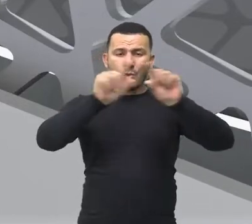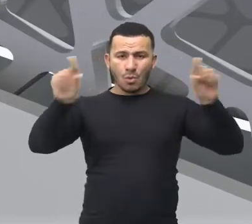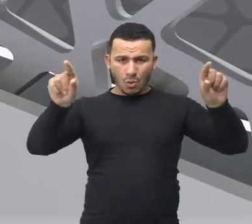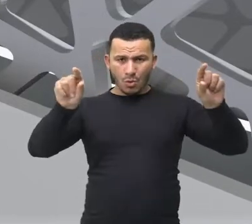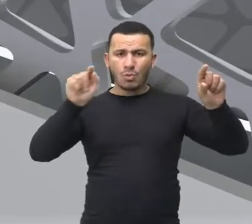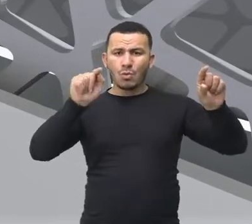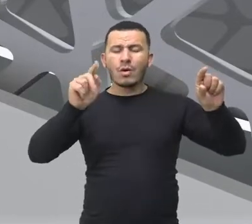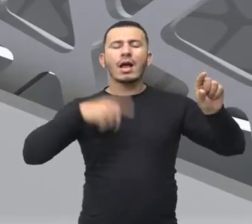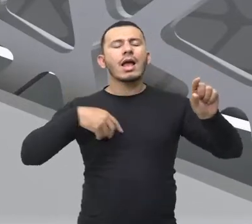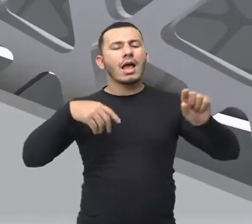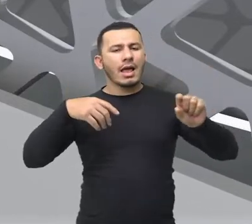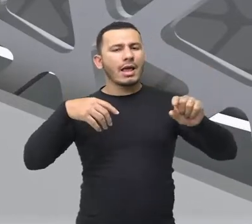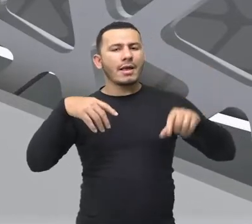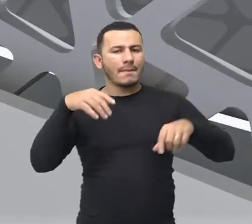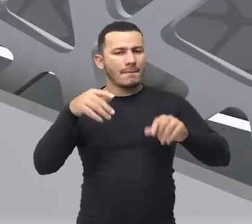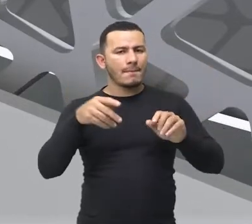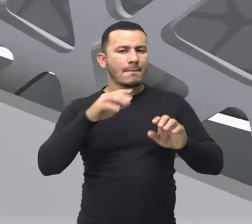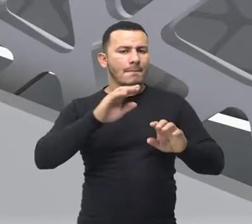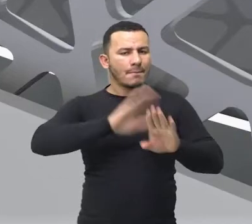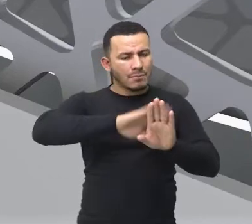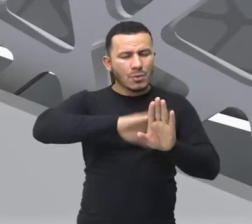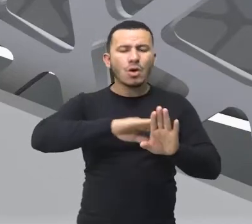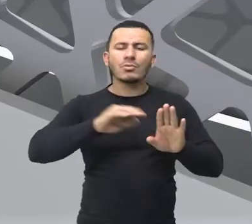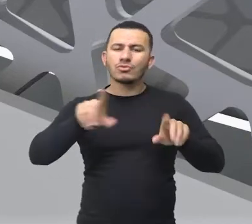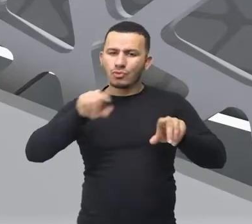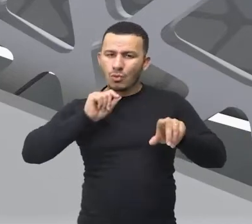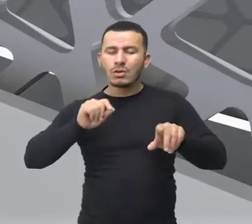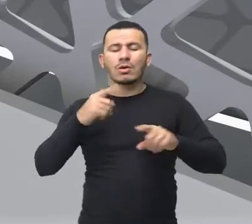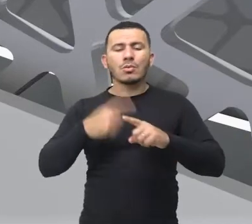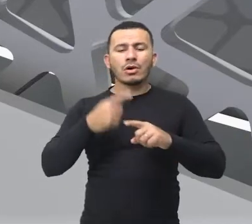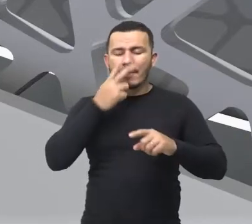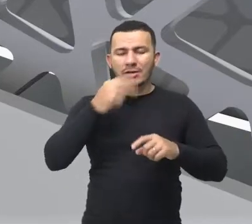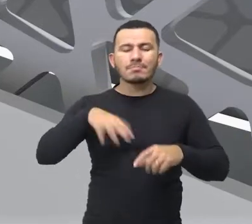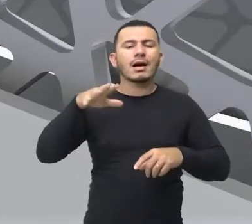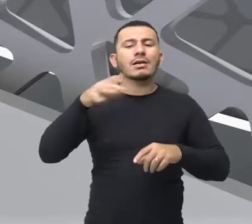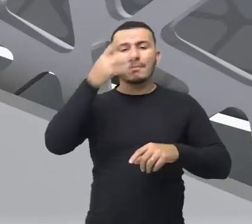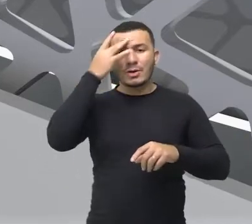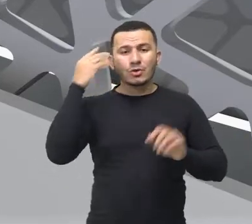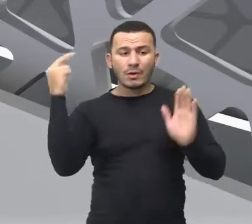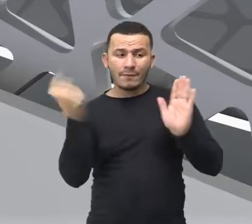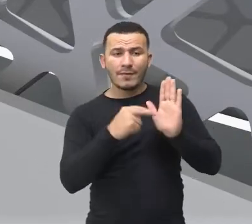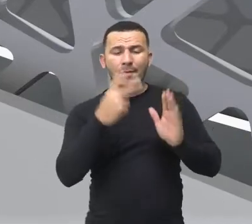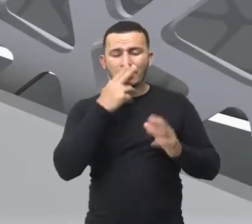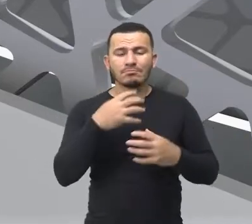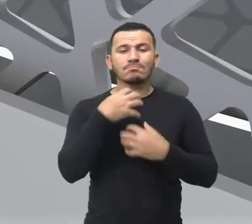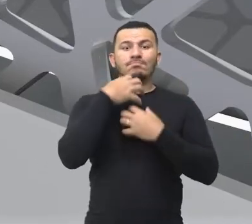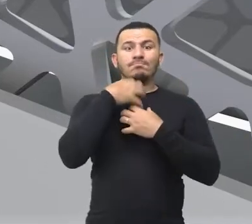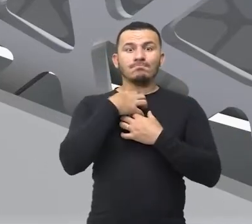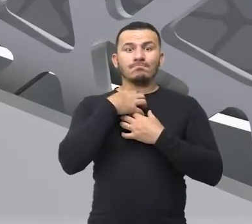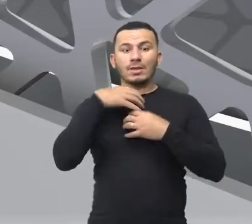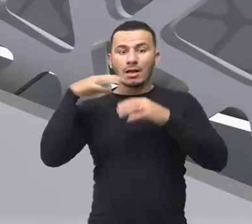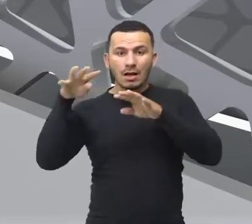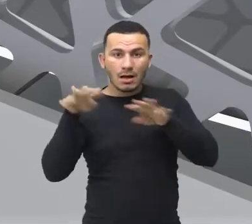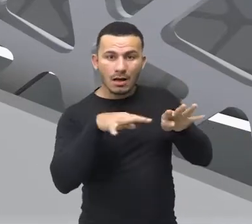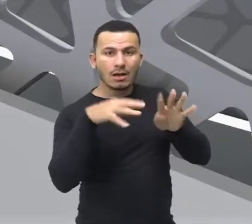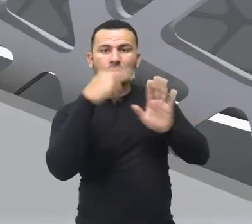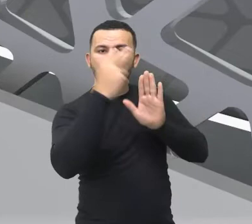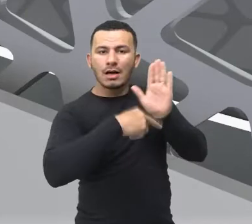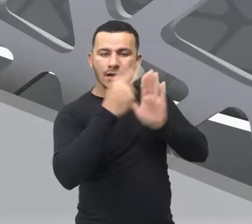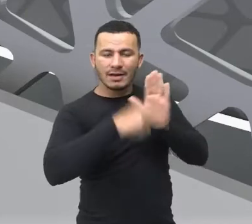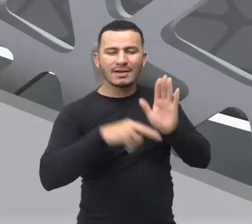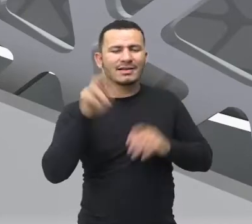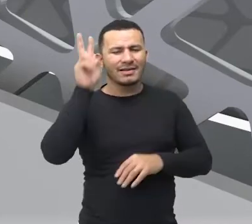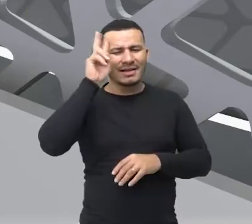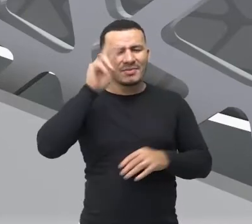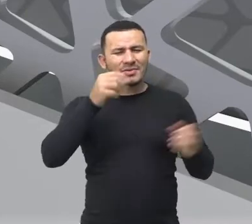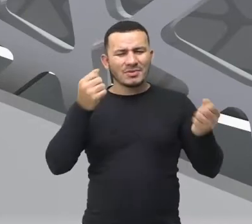forma intencional. Por quê? Porque causa mais impacto no leitor, chama mais a atenção do leitor. Lembra que a gente